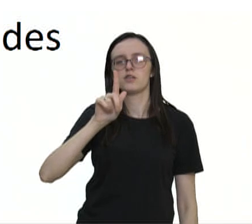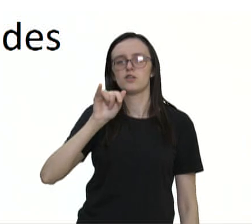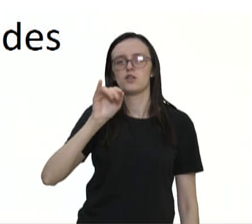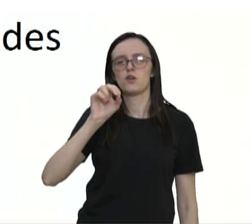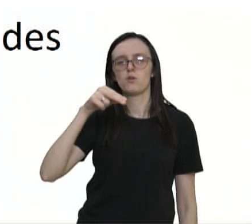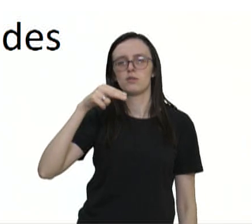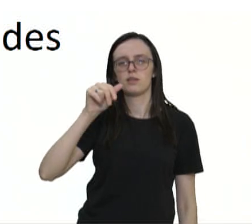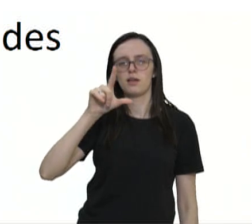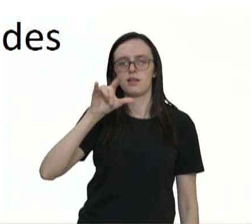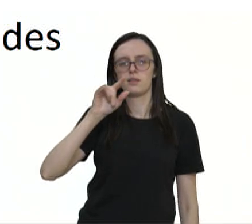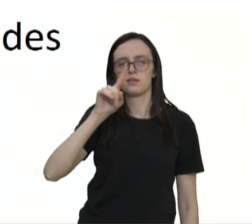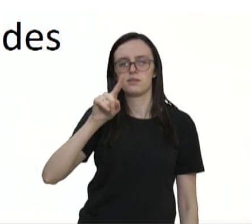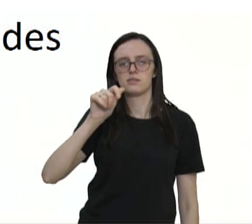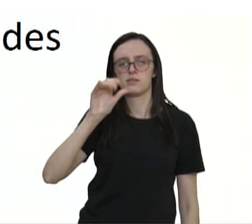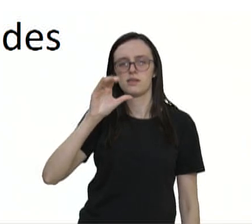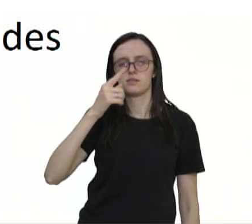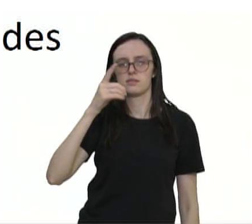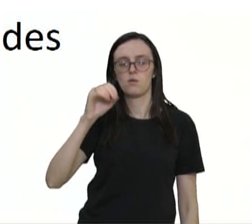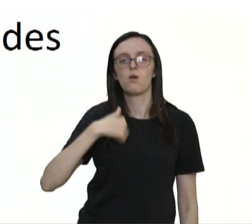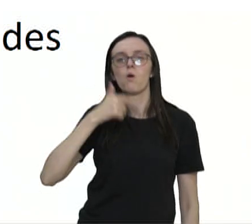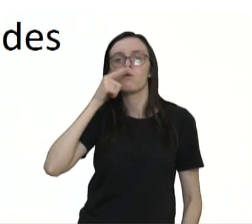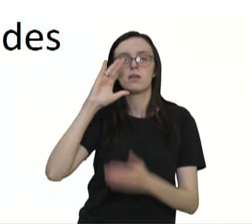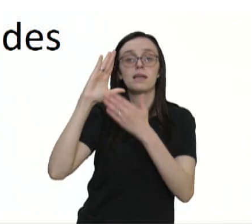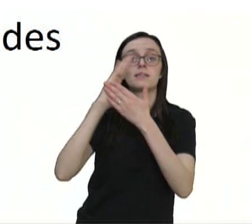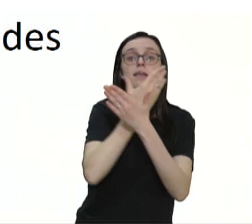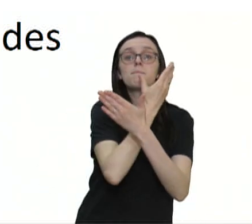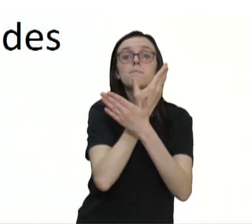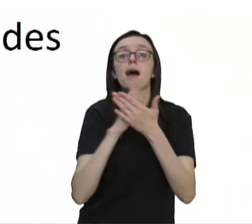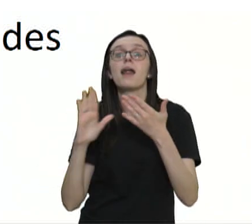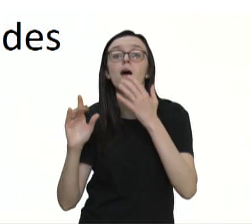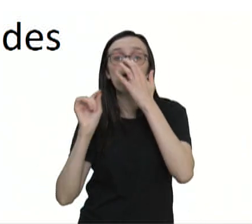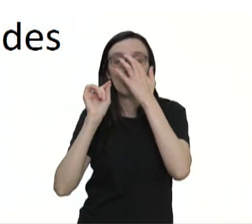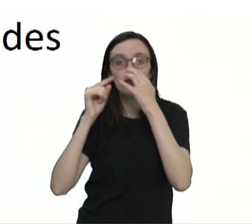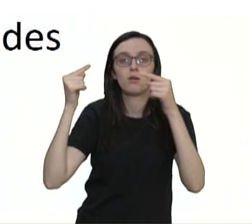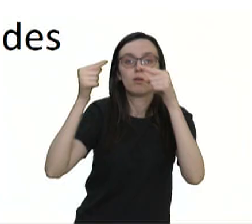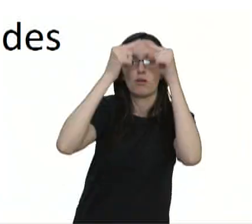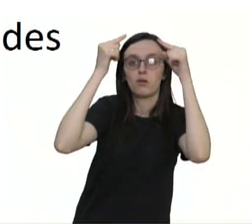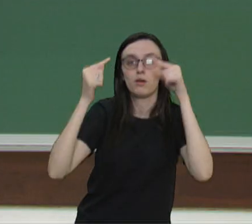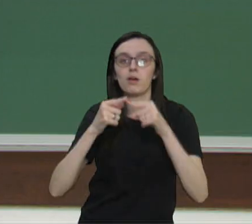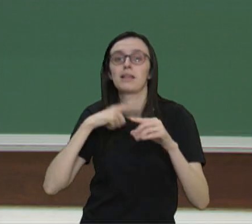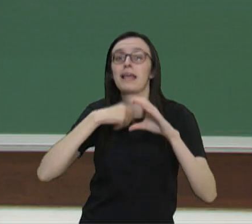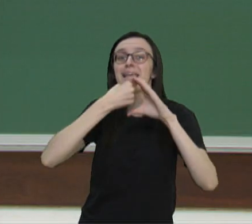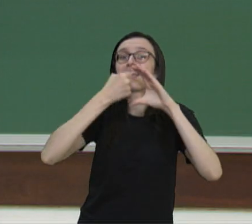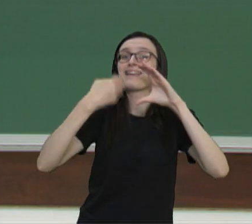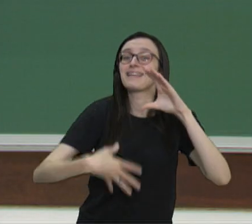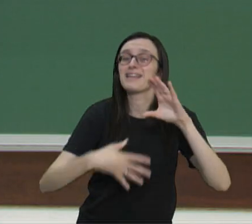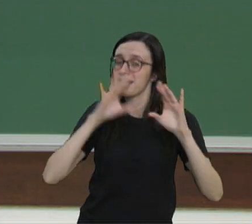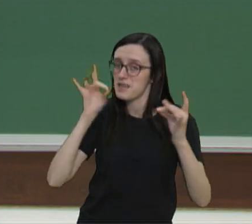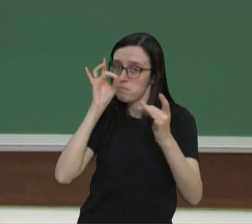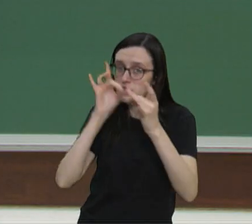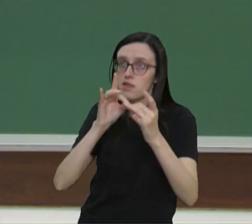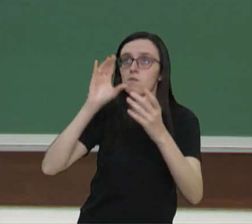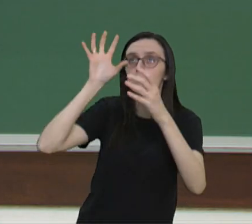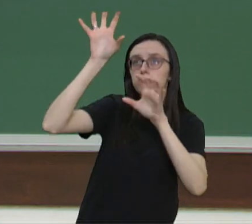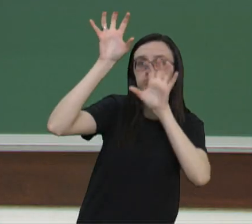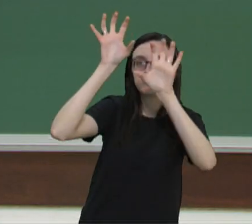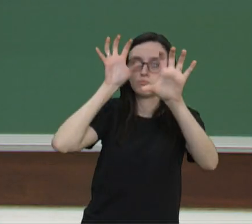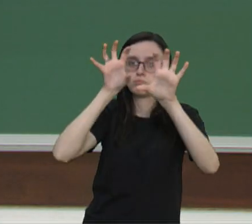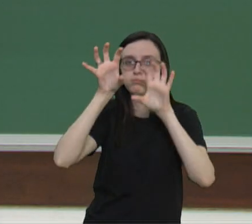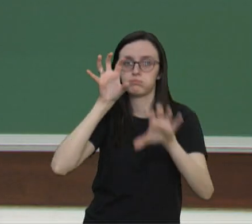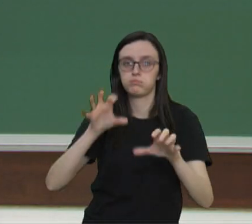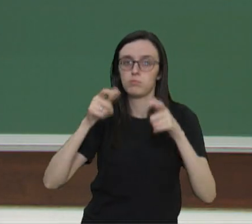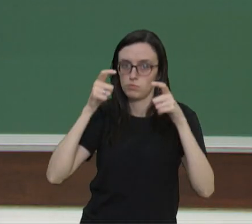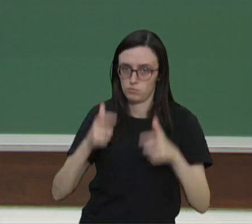A regionalização é eu dividir, é eu separar de acordo com critérios específicos uma parte